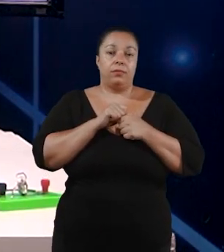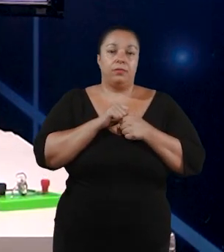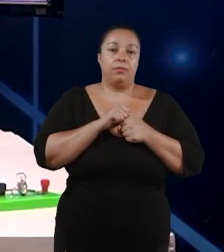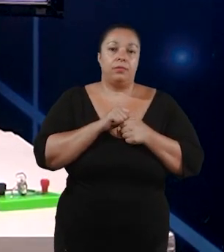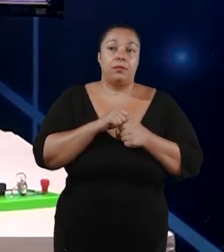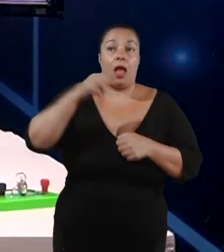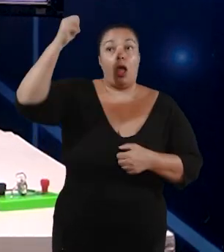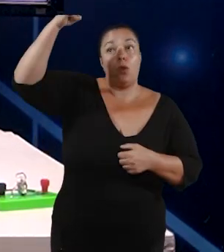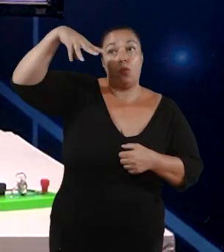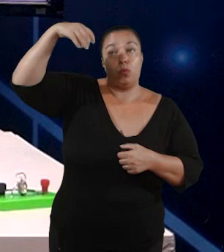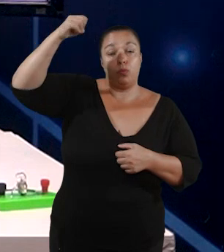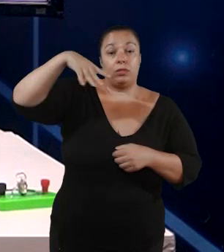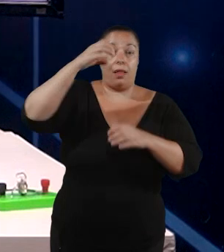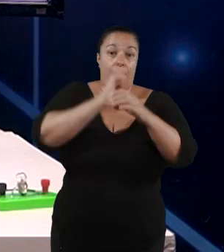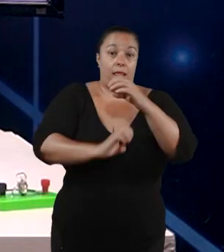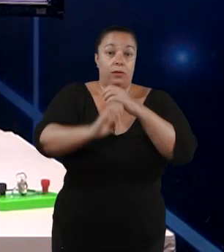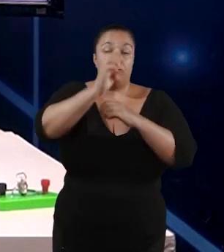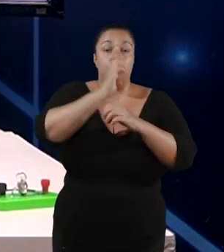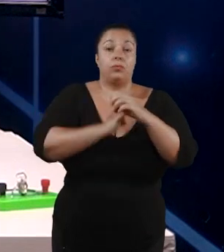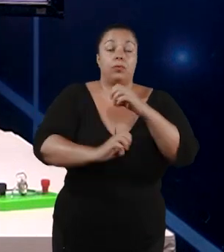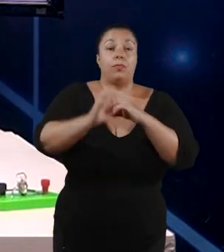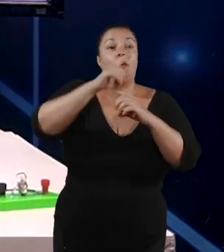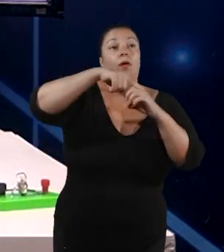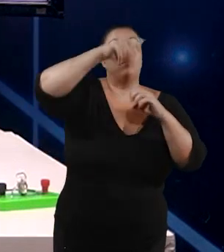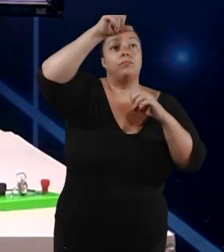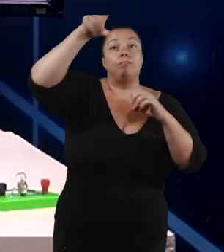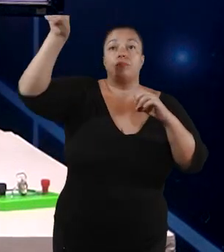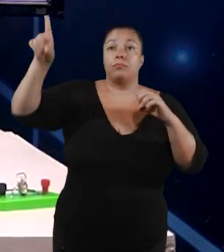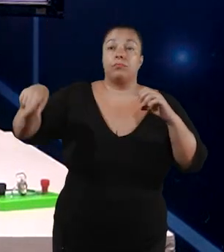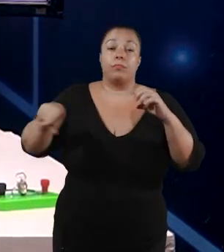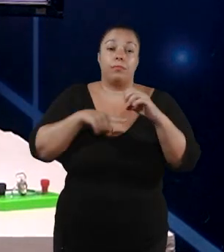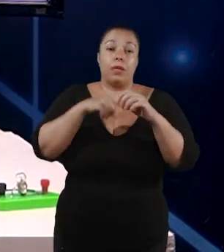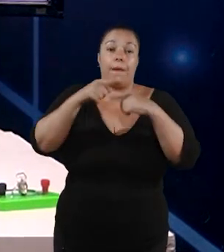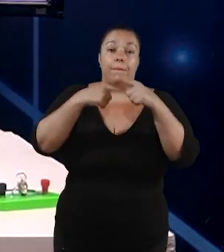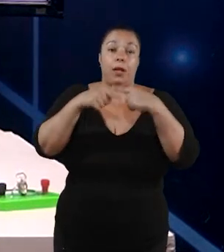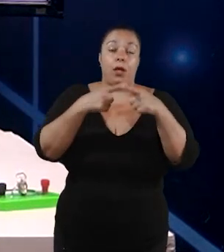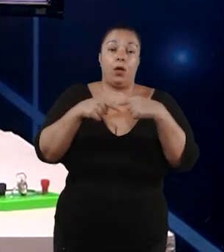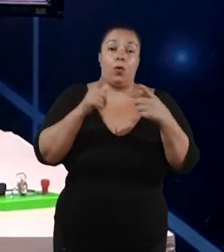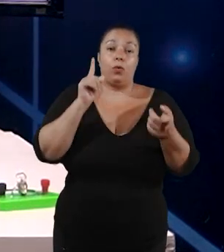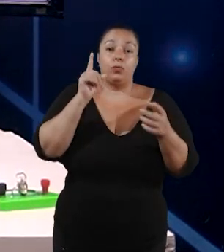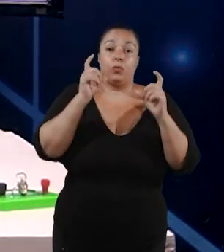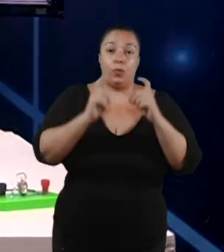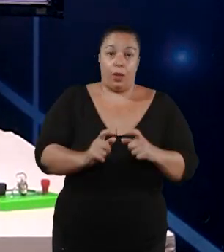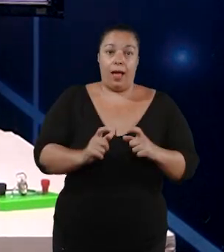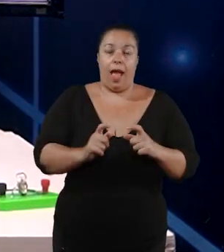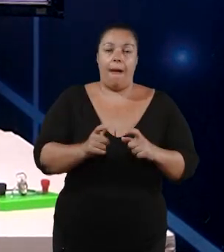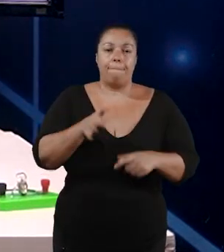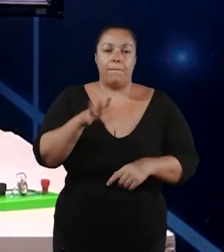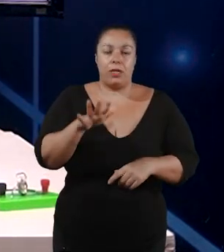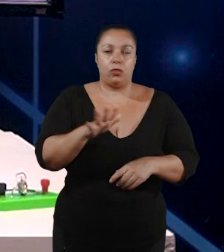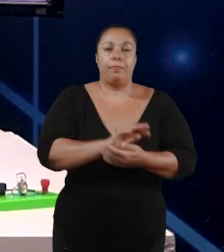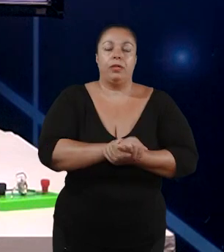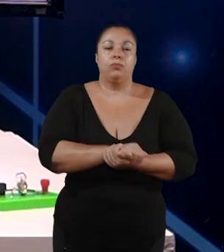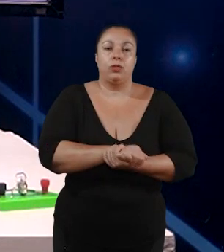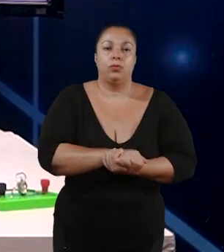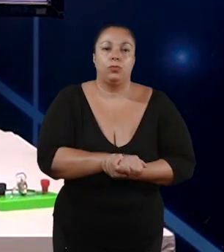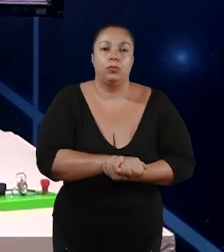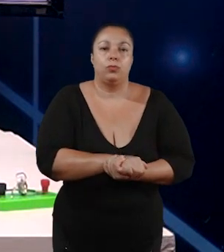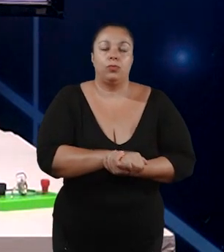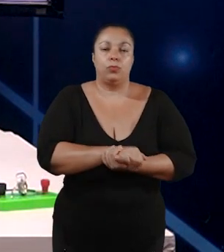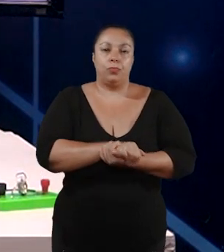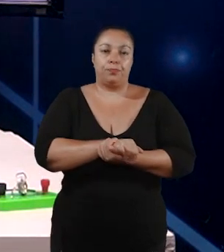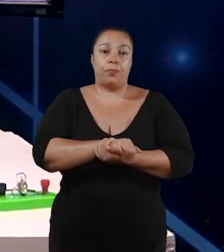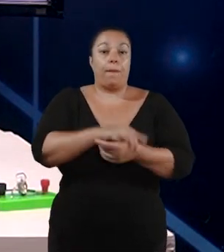os elétrons de um ponto vão caminhar em direção ao outro, tá bom? É mais ou menos isso. Cada célula de uma bateria contém um